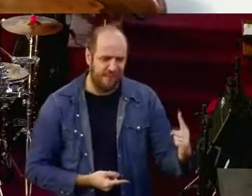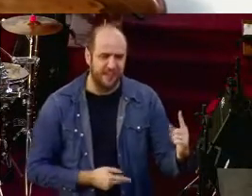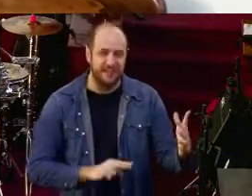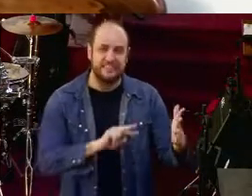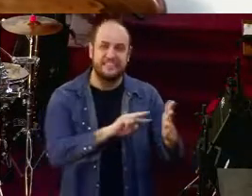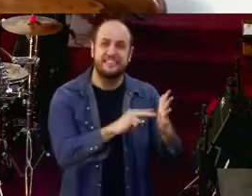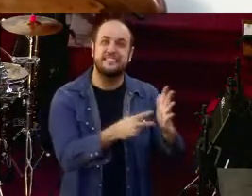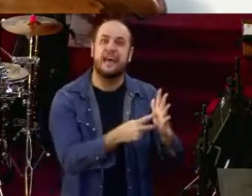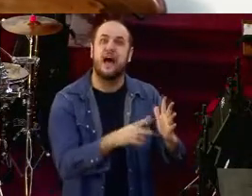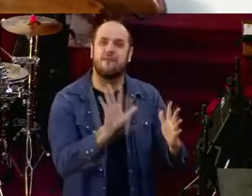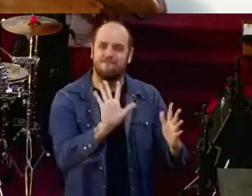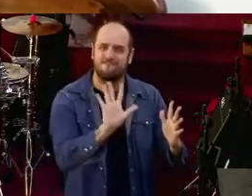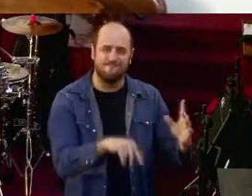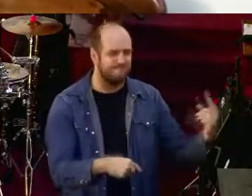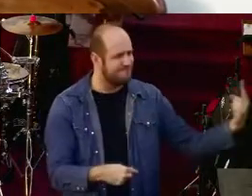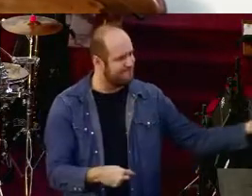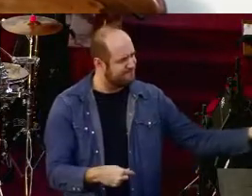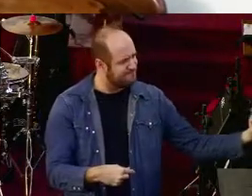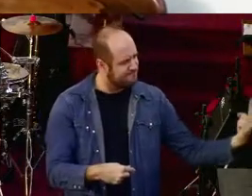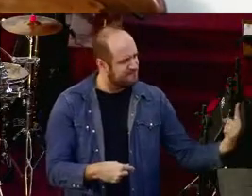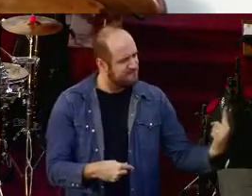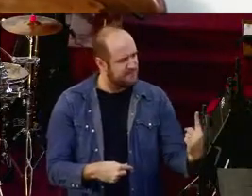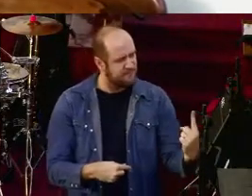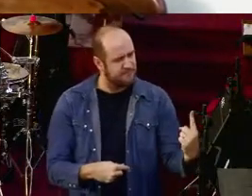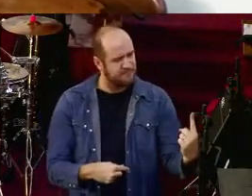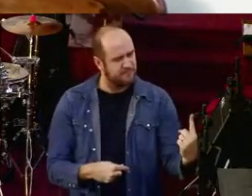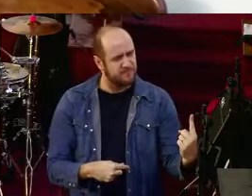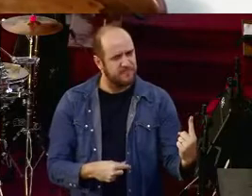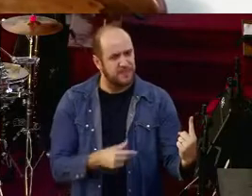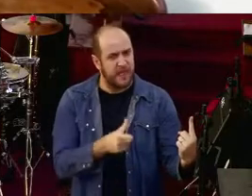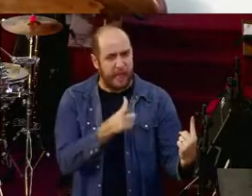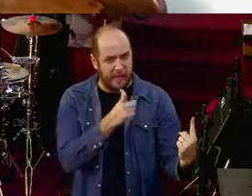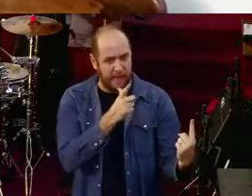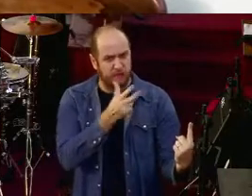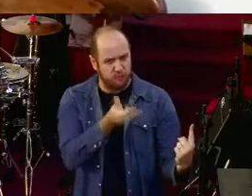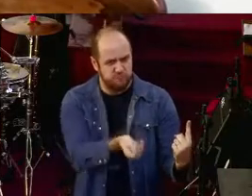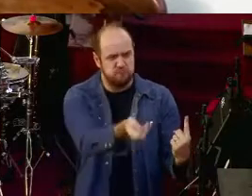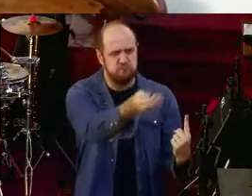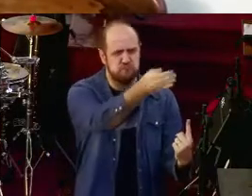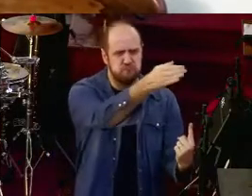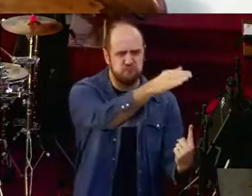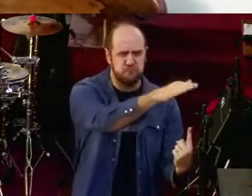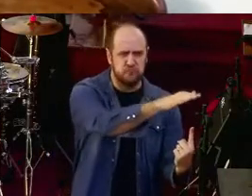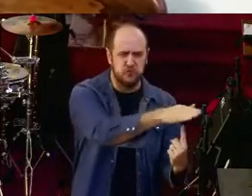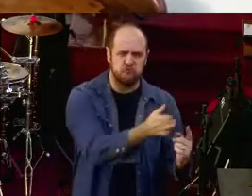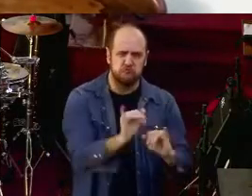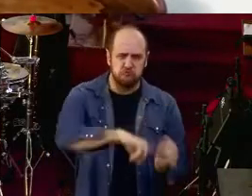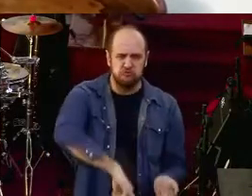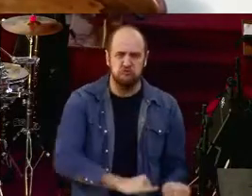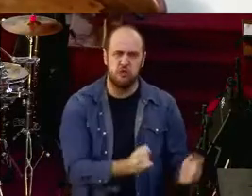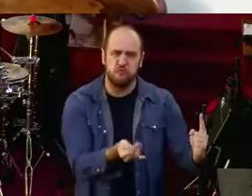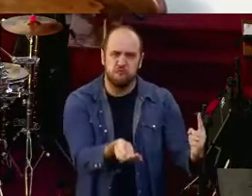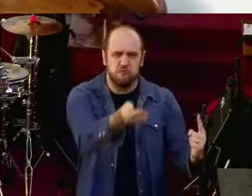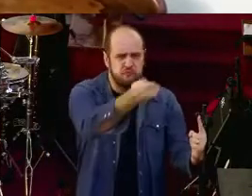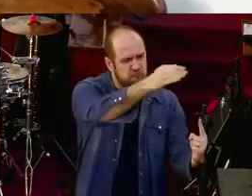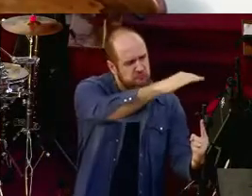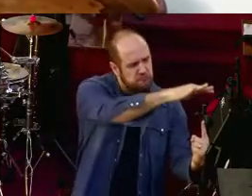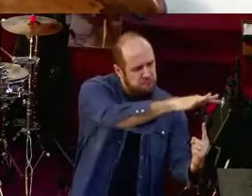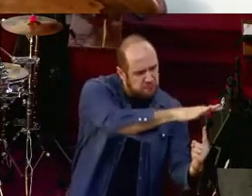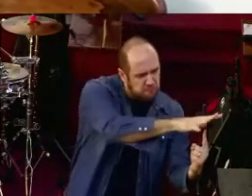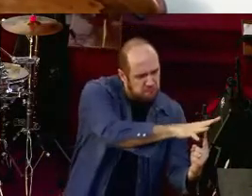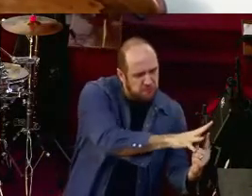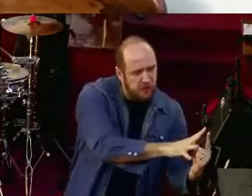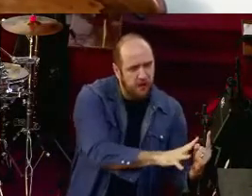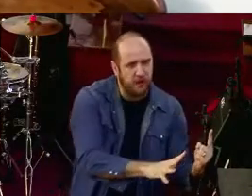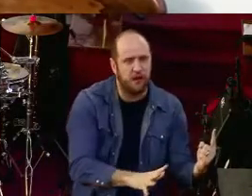judeu, passa pelo batismo? O batismo que João está ministrando ali às margens